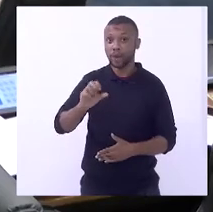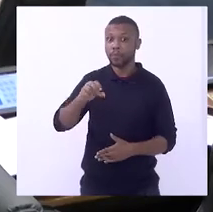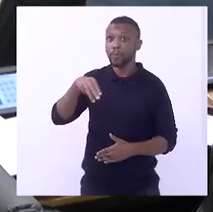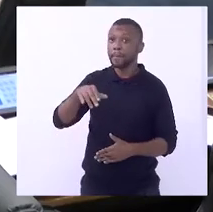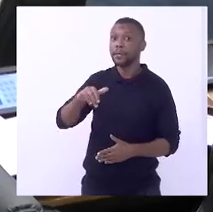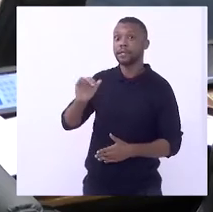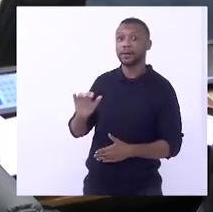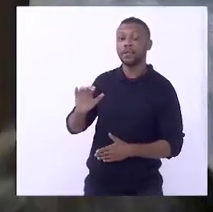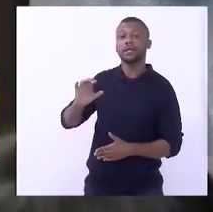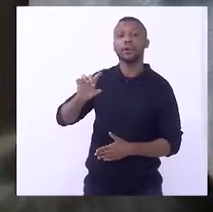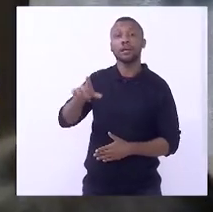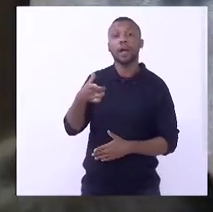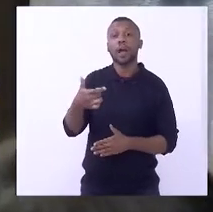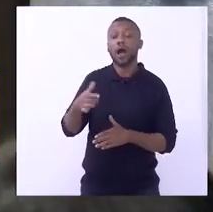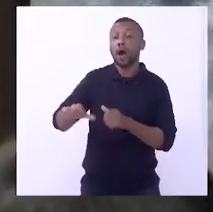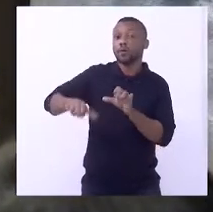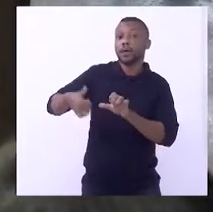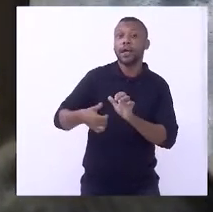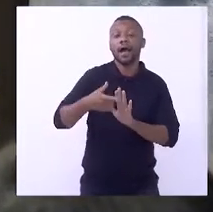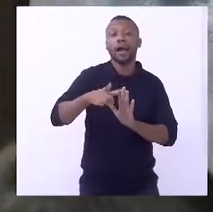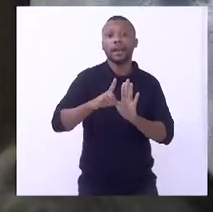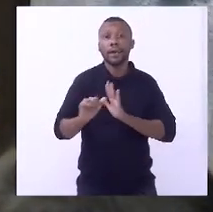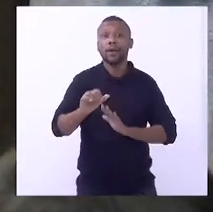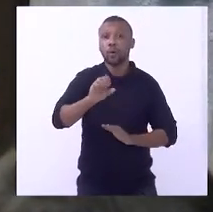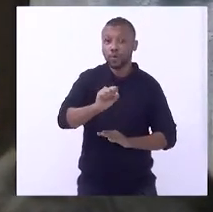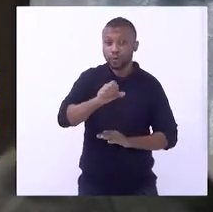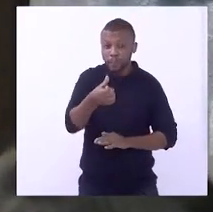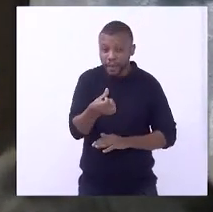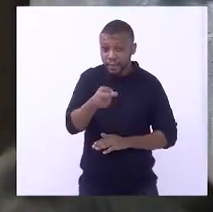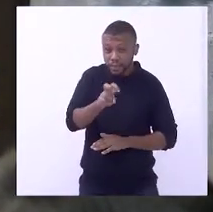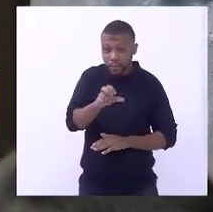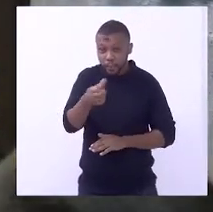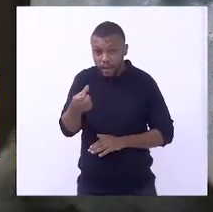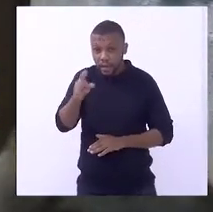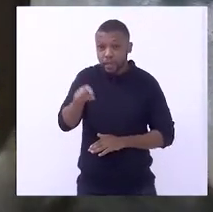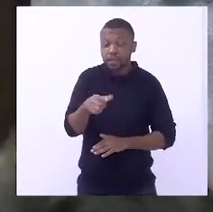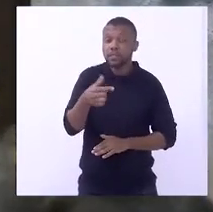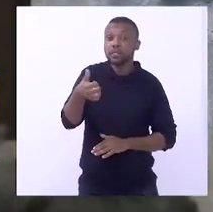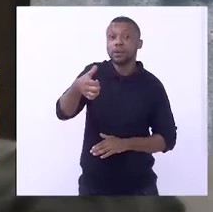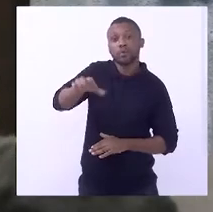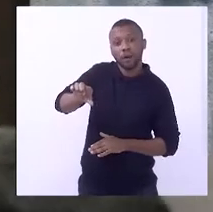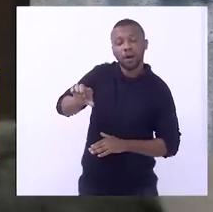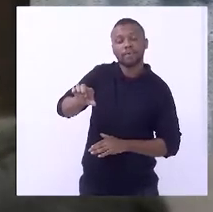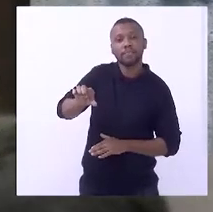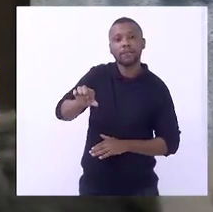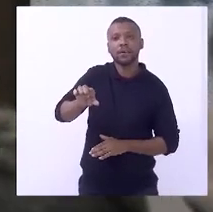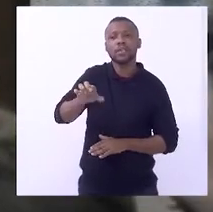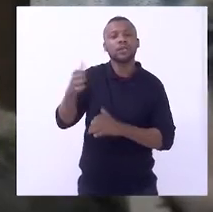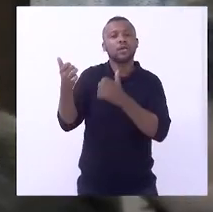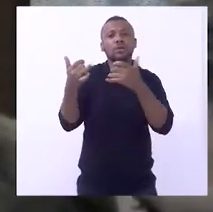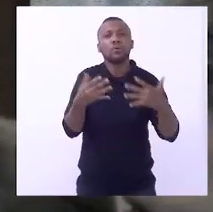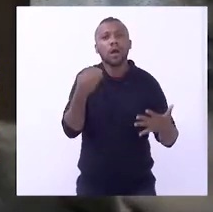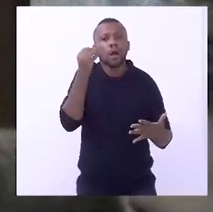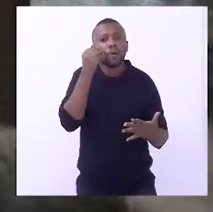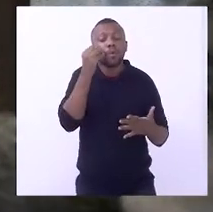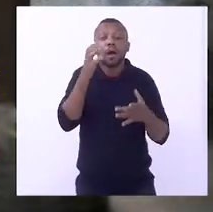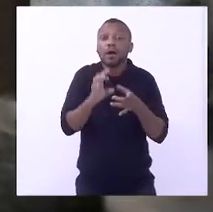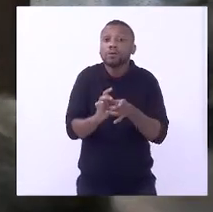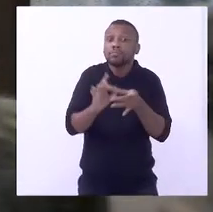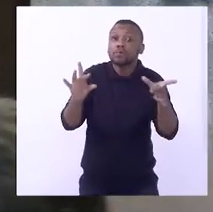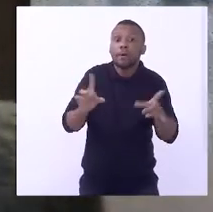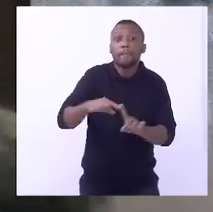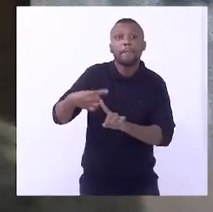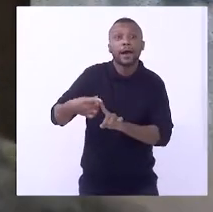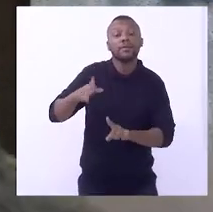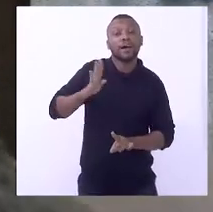lei 8656, de 18 de dezembro de 2019, que prevê a concessão e o acúmulo